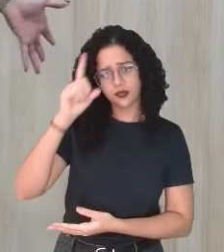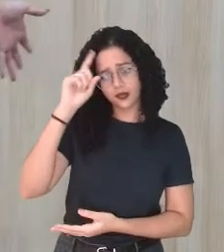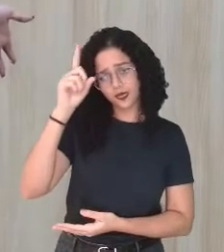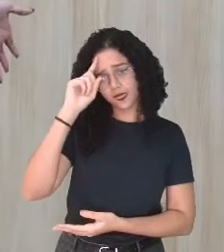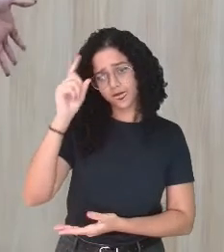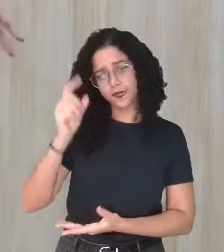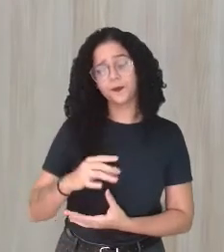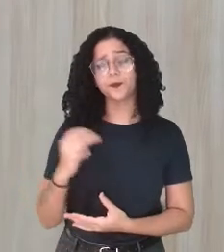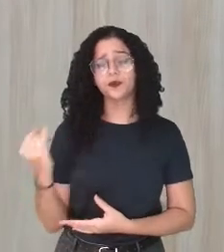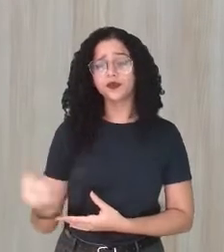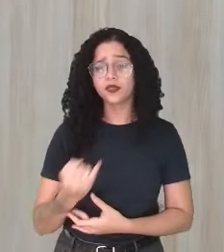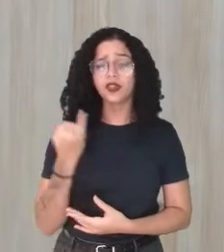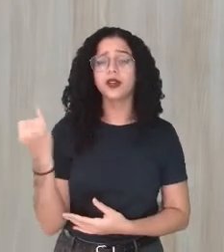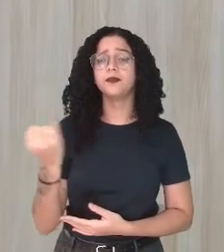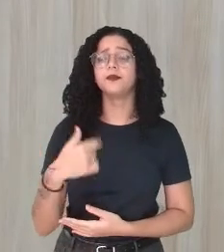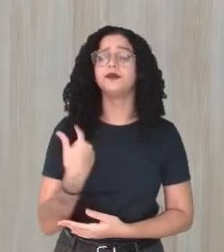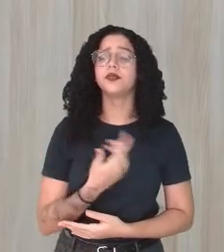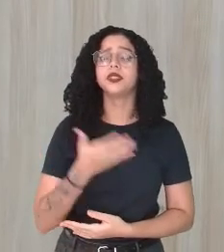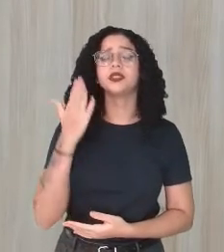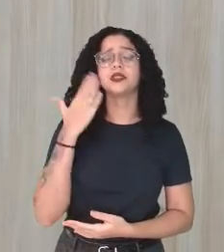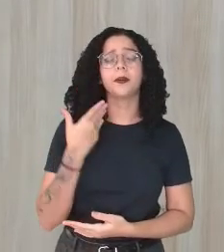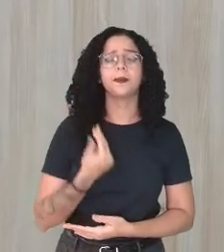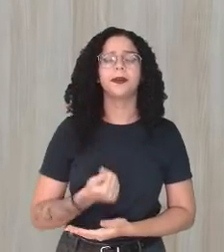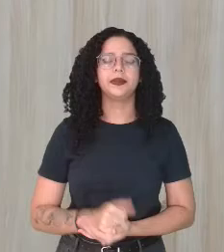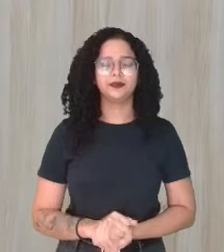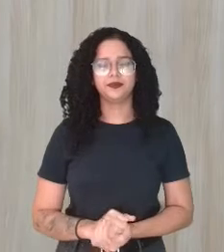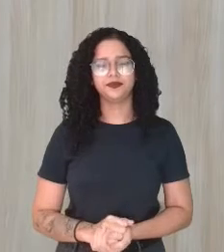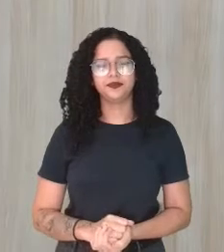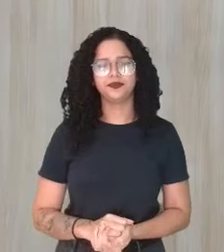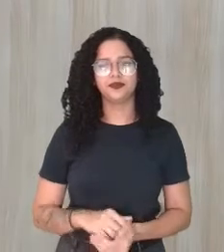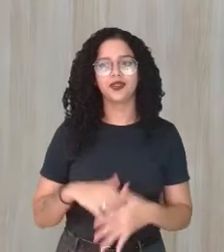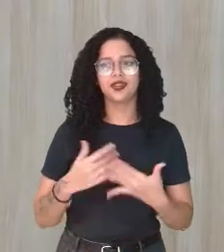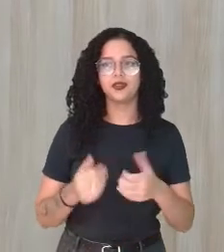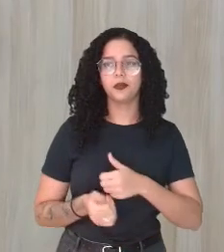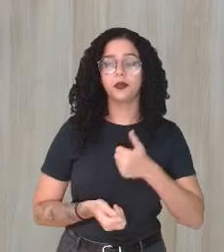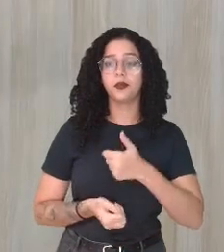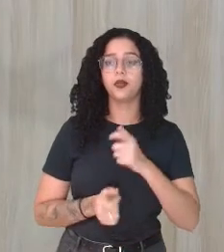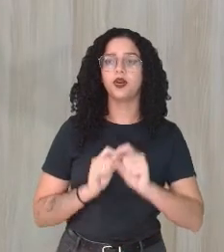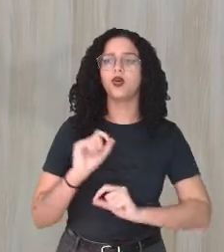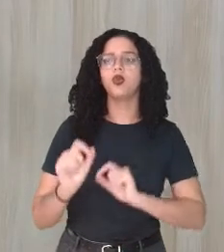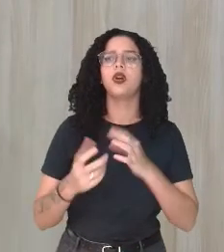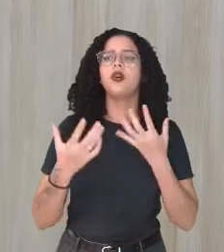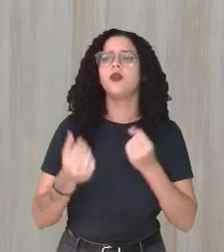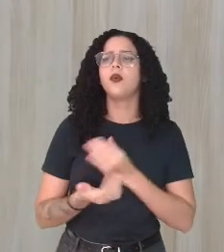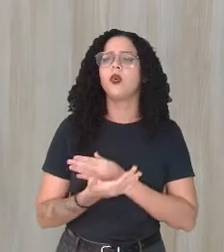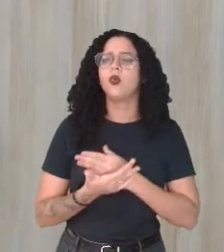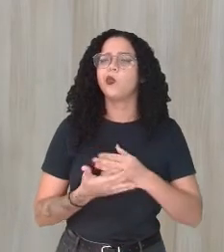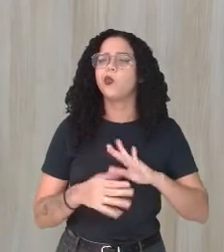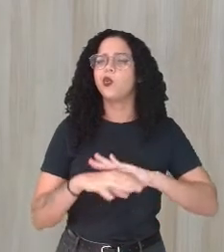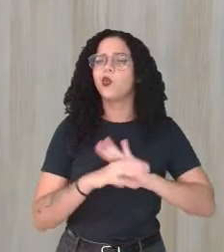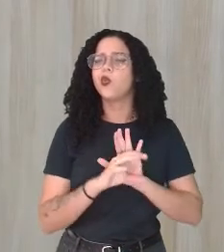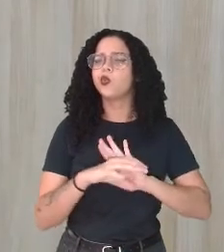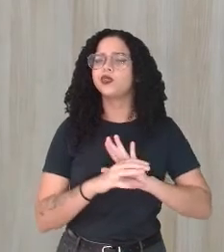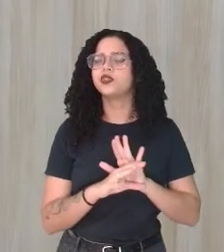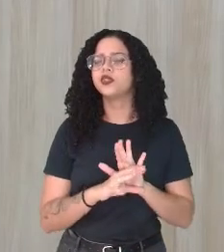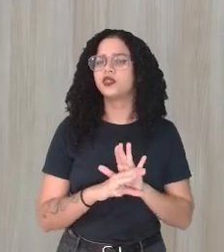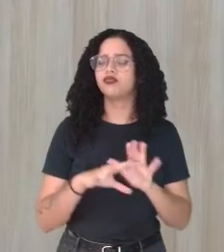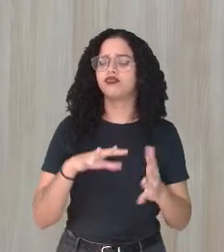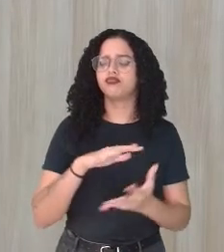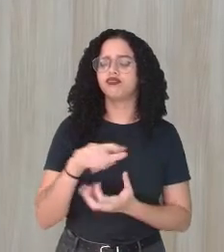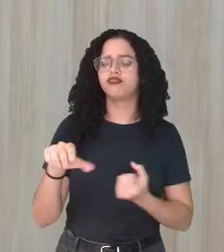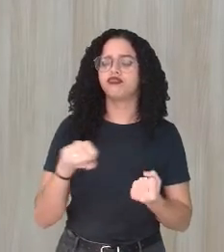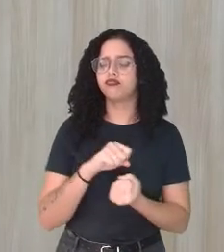E tão importante a gente saber desse tema, né? Então, primeiramente, vamos começar com o conceito de sustentabilidade.